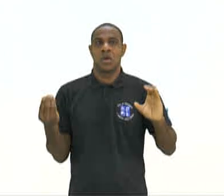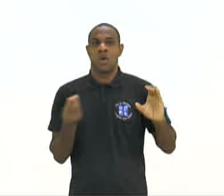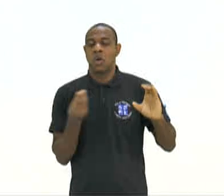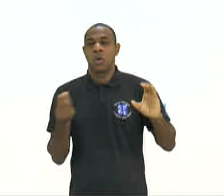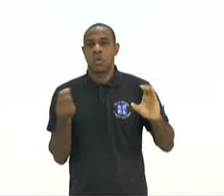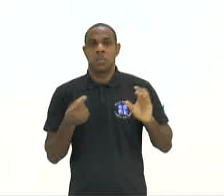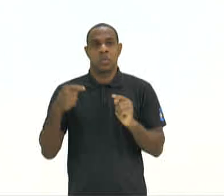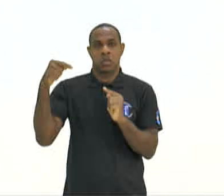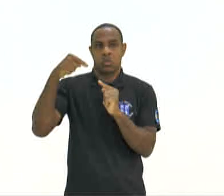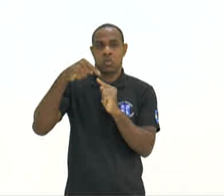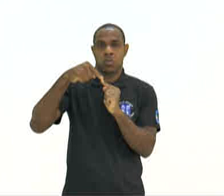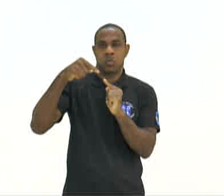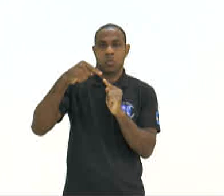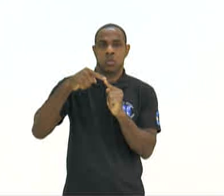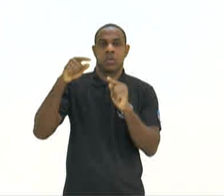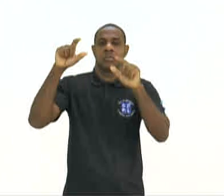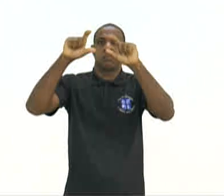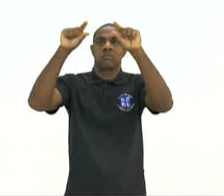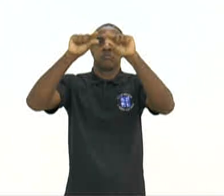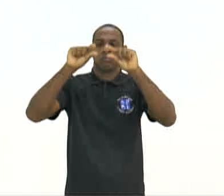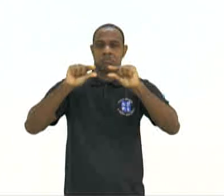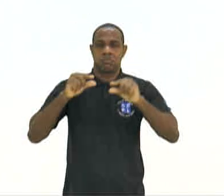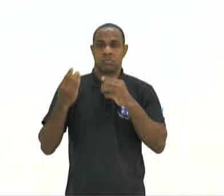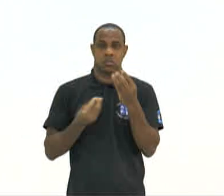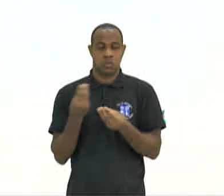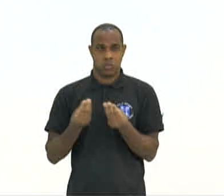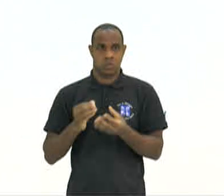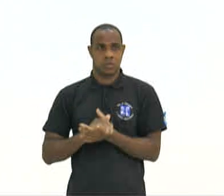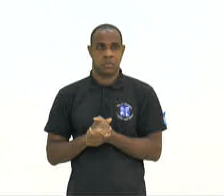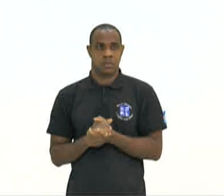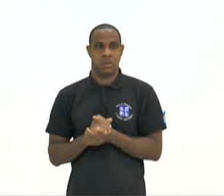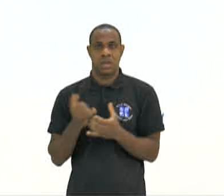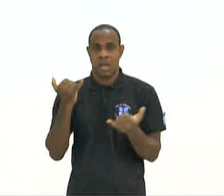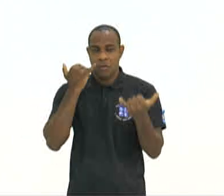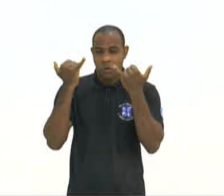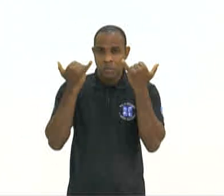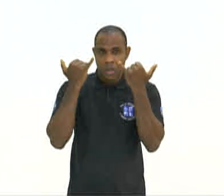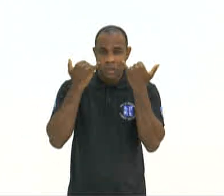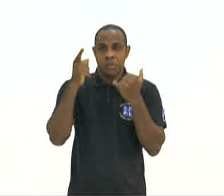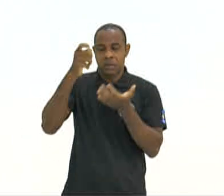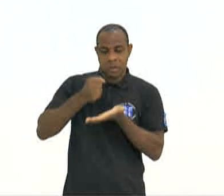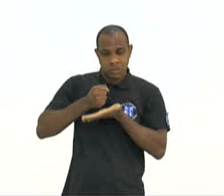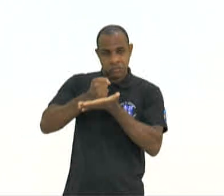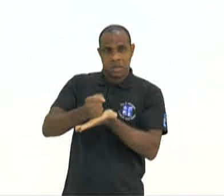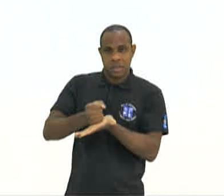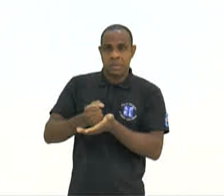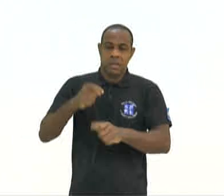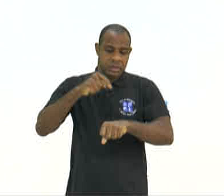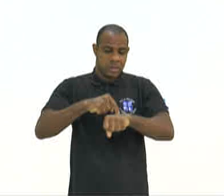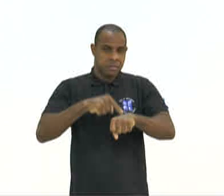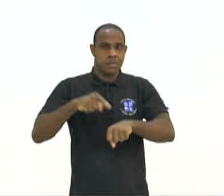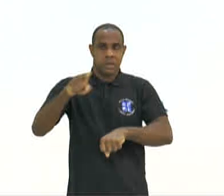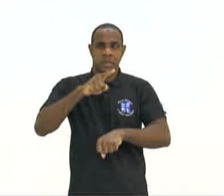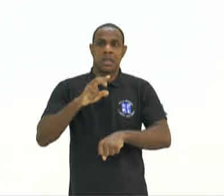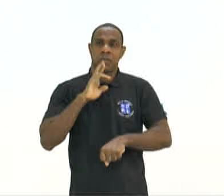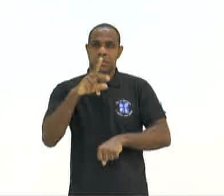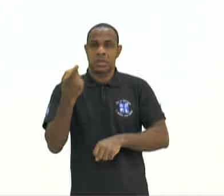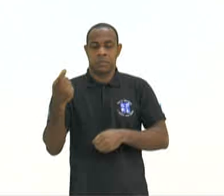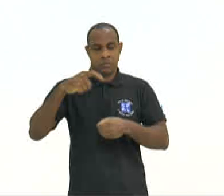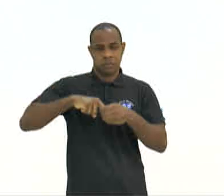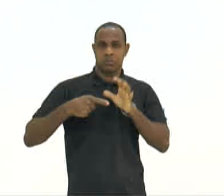or Massive Multiplayer Online Role-Play Game? A informação está aqui para auxiliar vocês. Vou dar um tempinho e a gente já